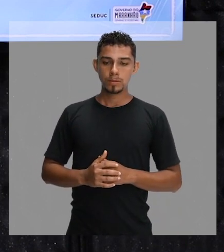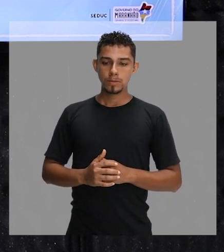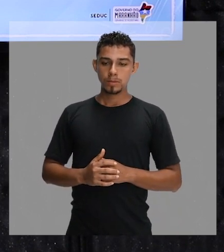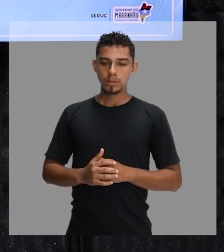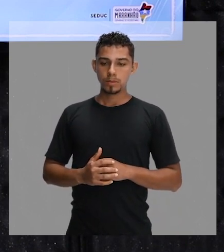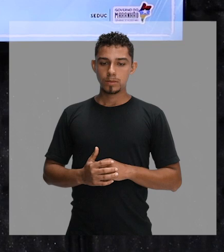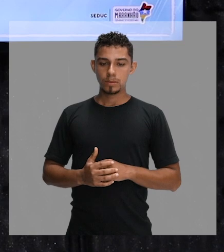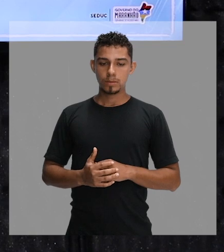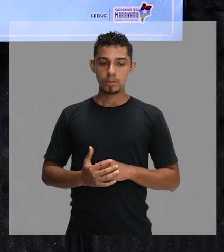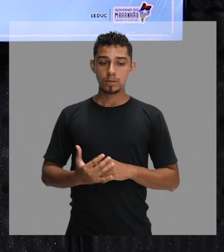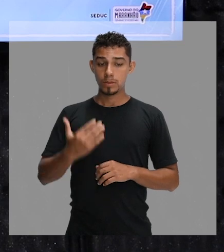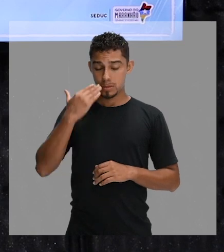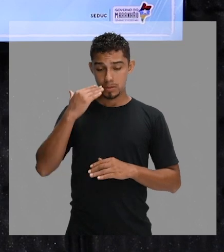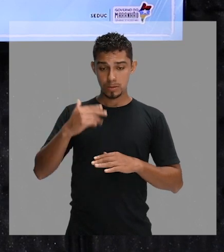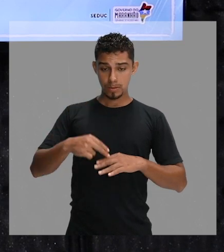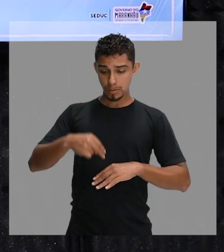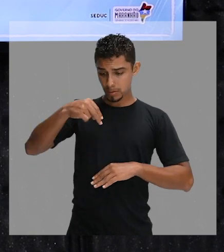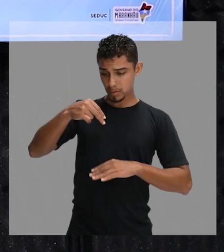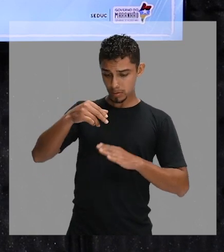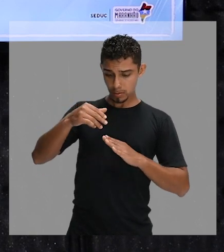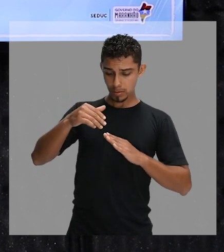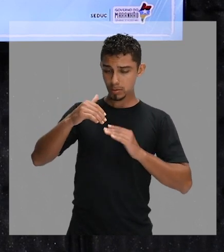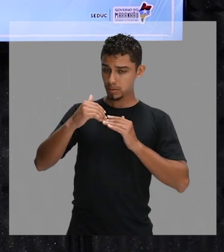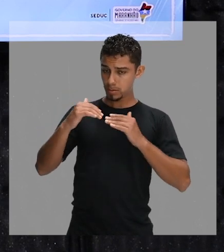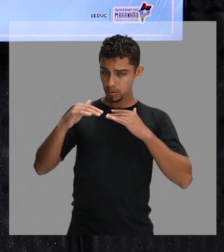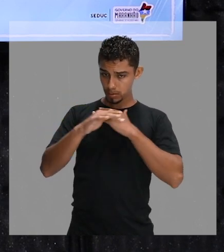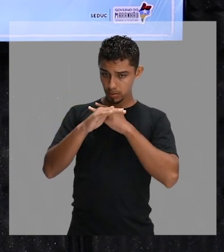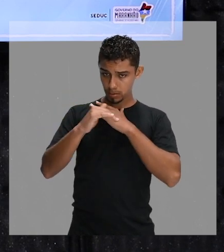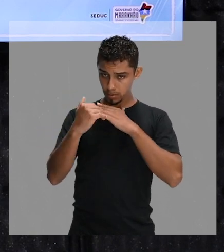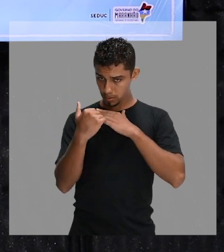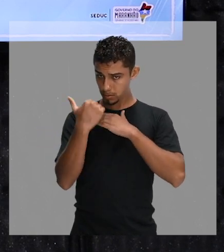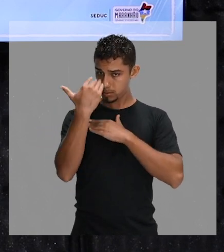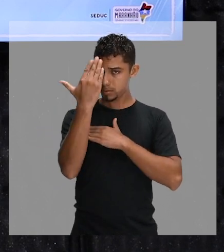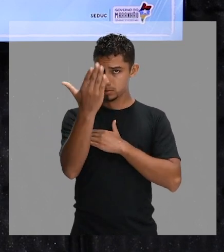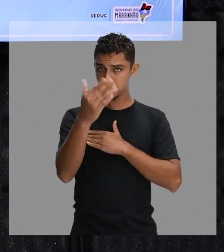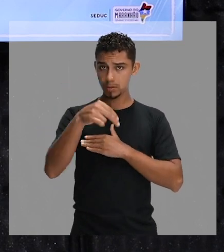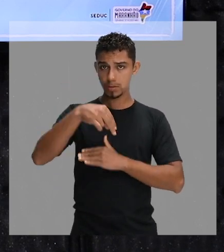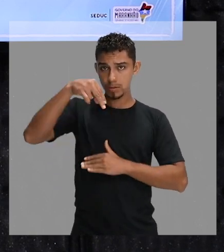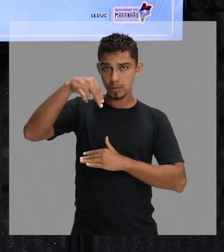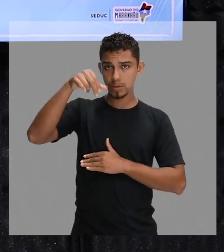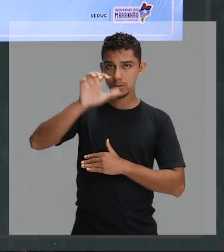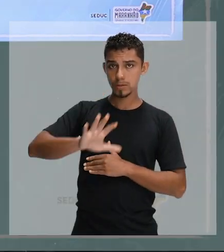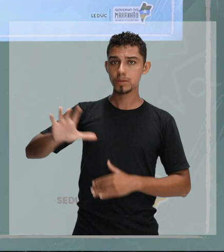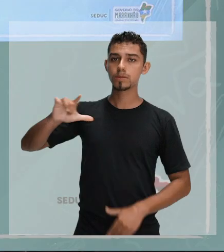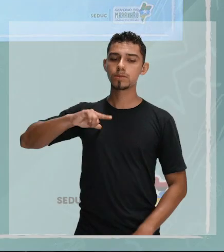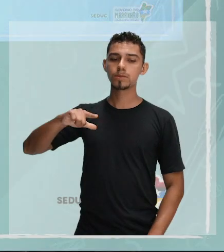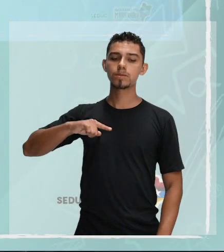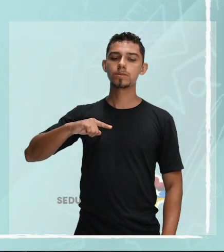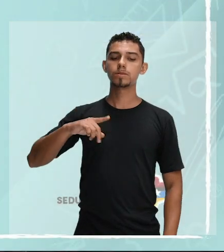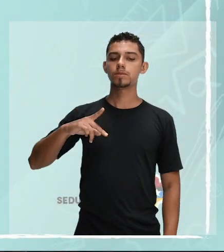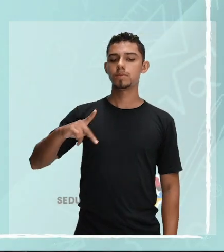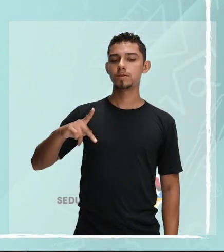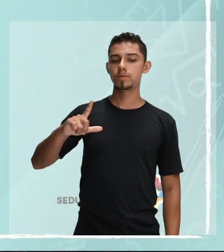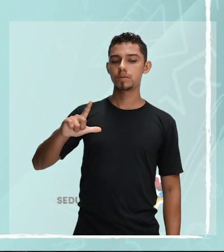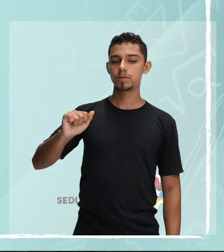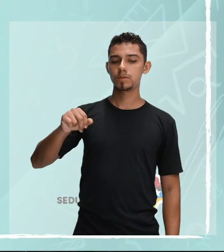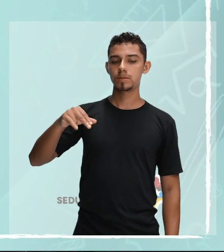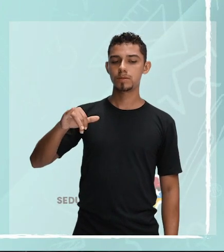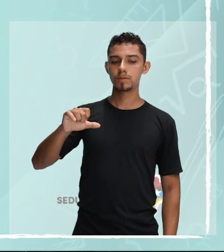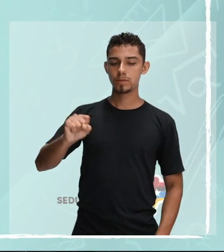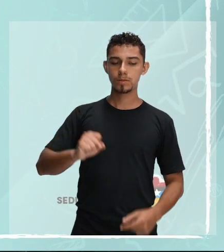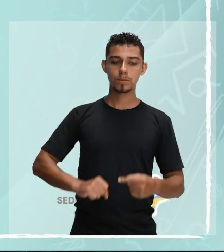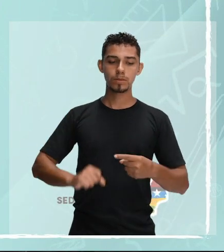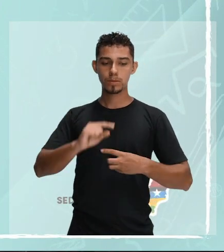Do centro para o norte do nosso estado, nós temos planícies. As planícies do Maranhão